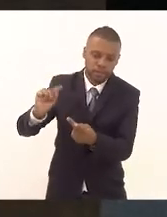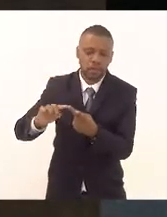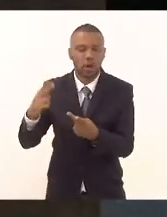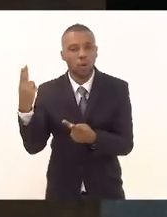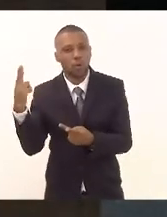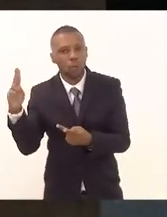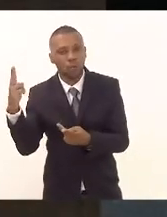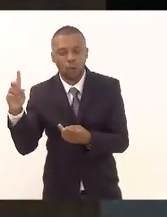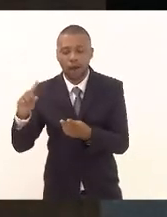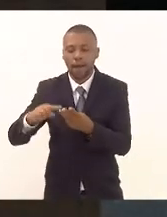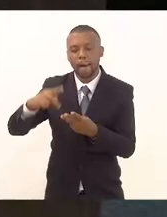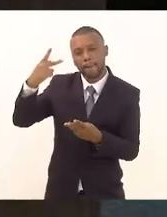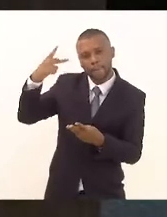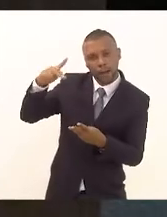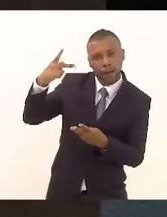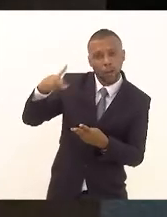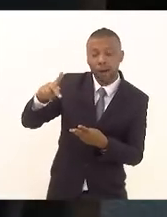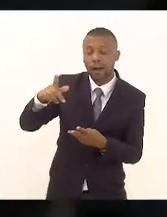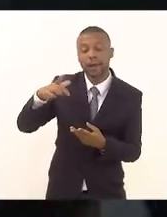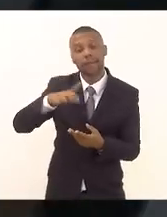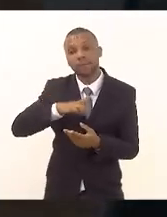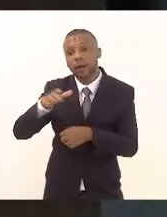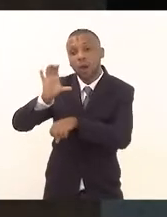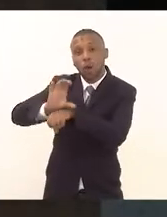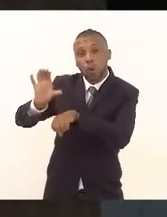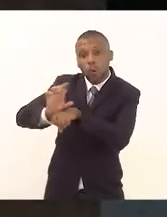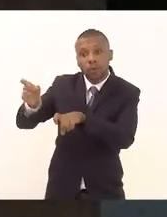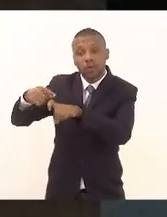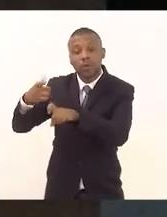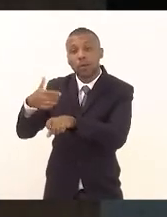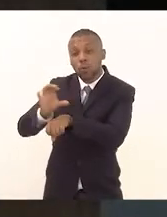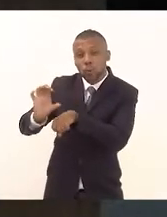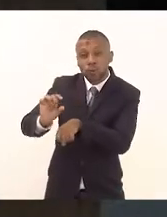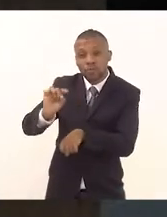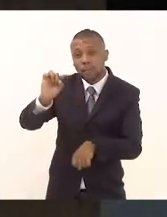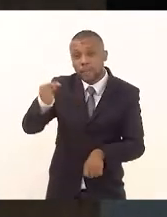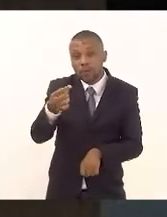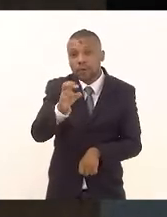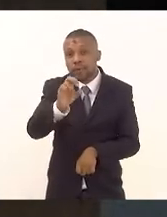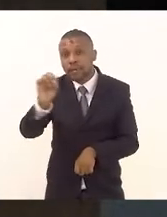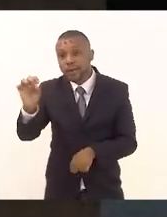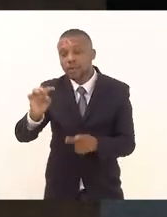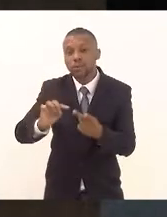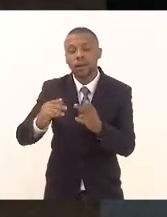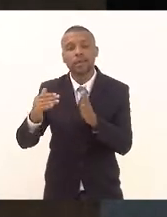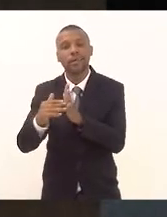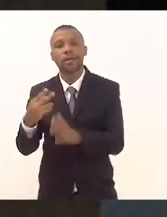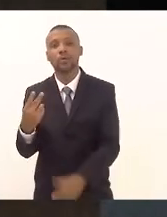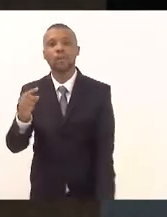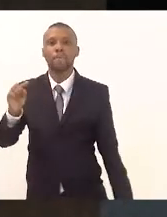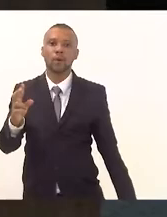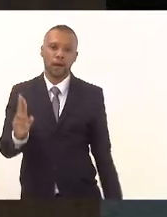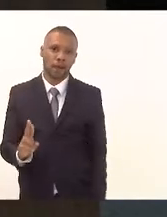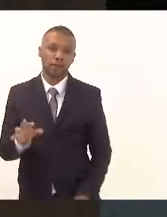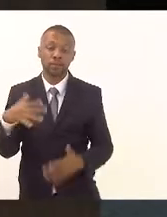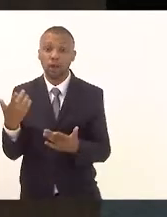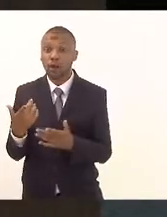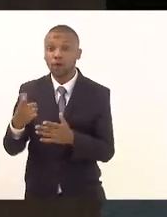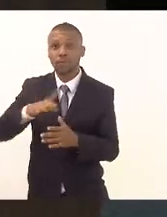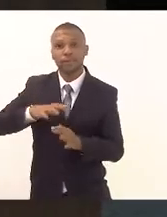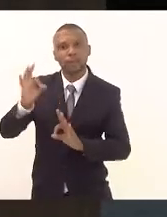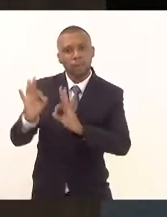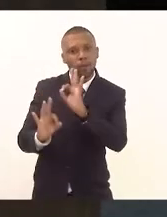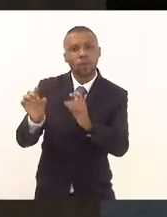medicina que é exemplo na Argentina, que custa de R$ 1.500 a R$ 2.000 reais. Então, eu fiz esse projeto para